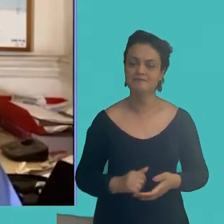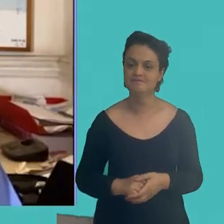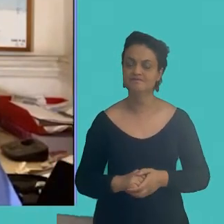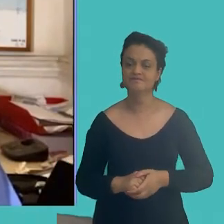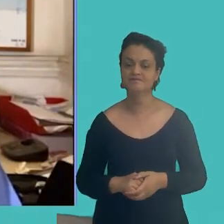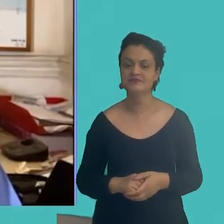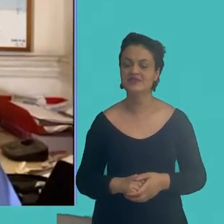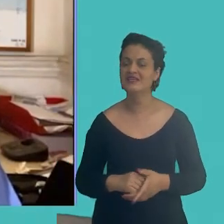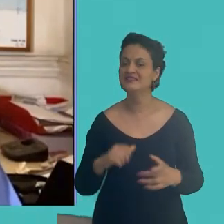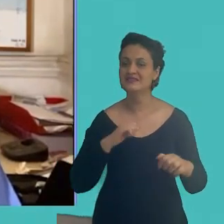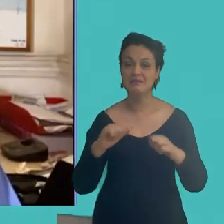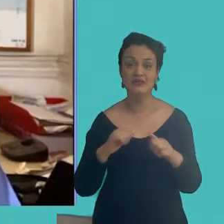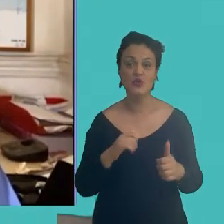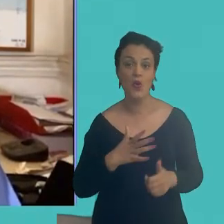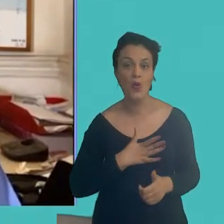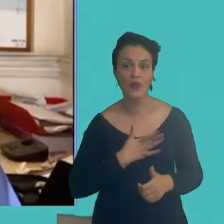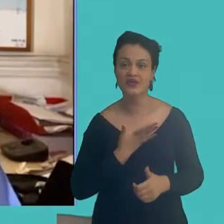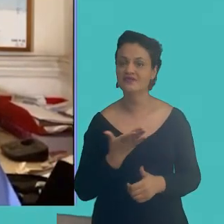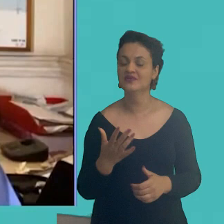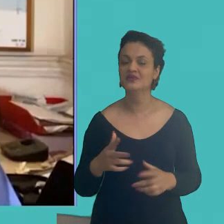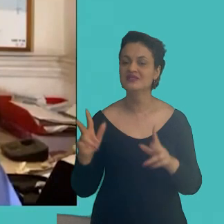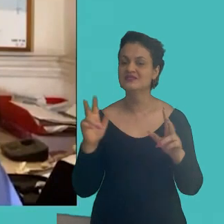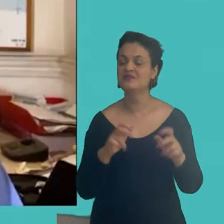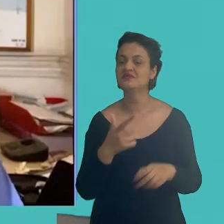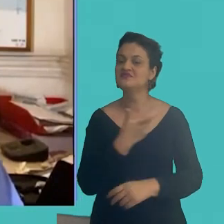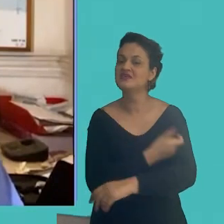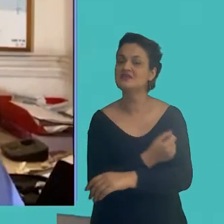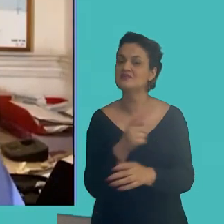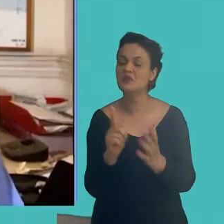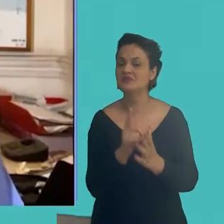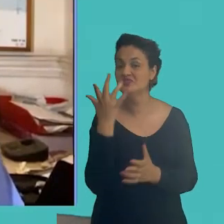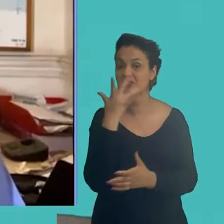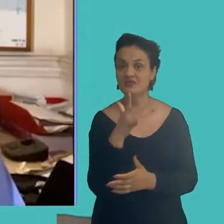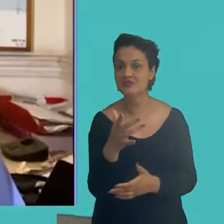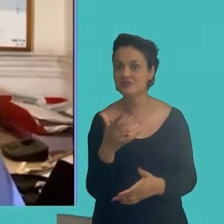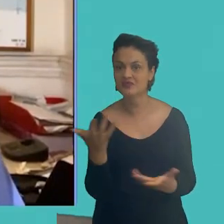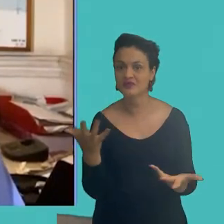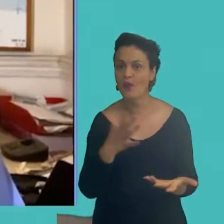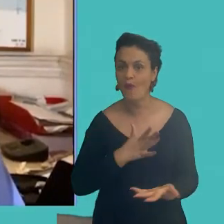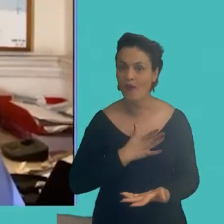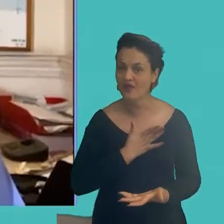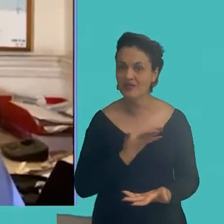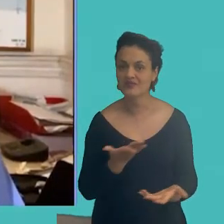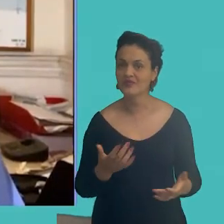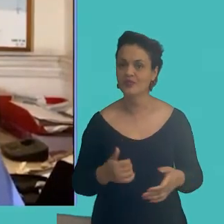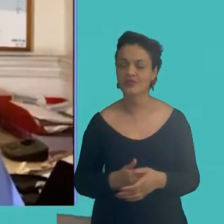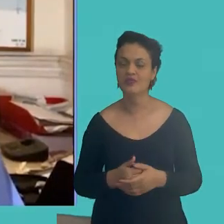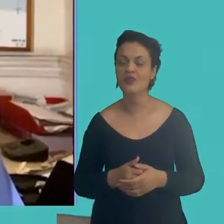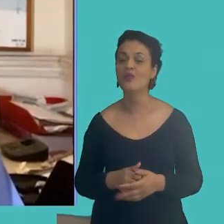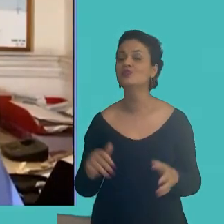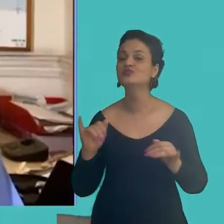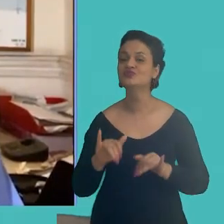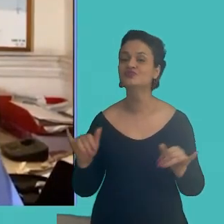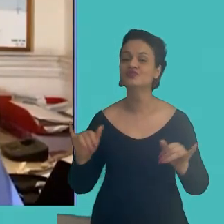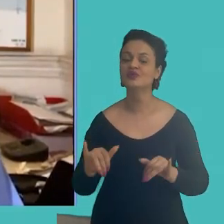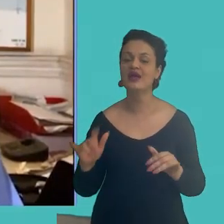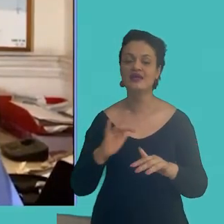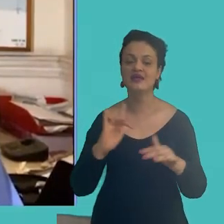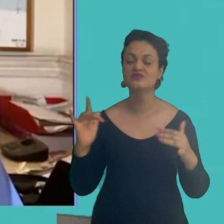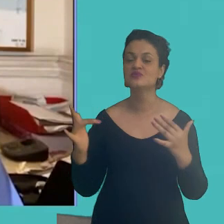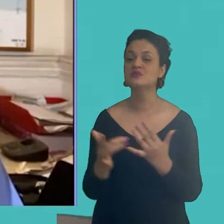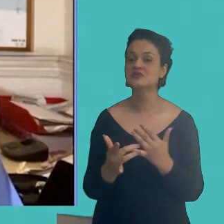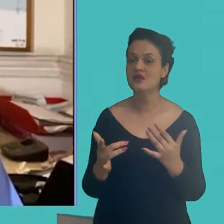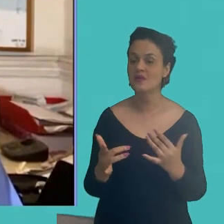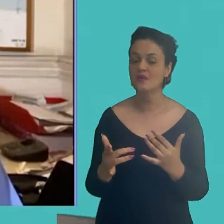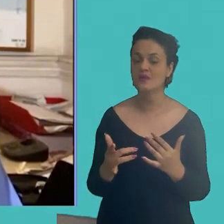horroroso em torno da vacinação de crianças, por exemplo, ou na tentativa de divulgar através de redes sociais, que tem tido um